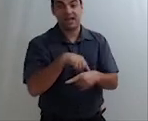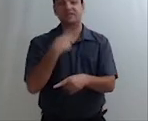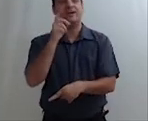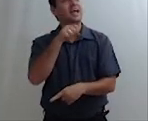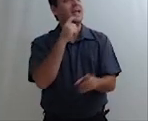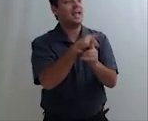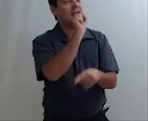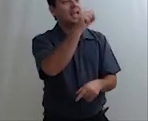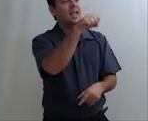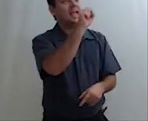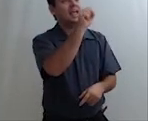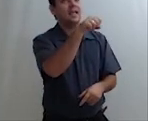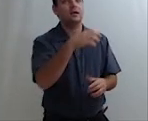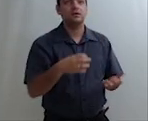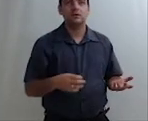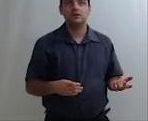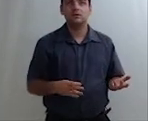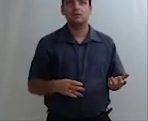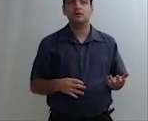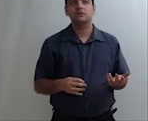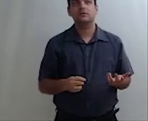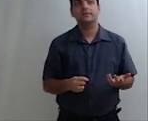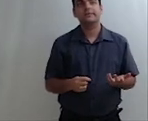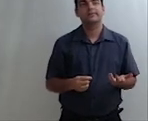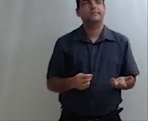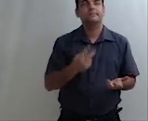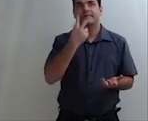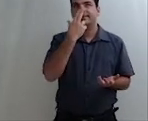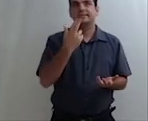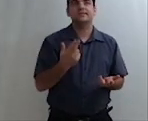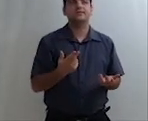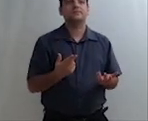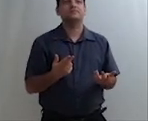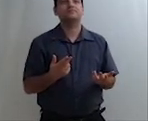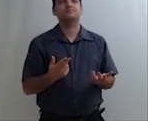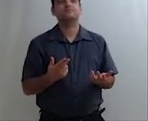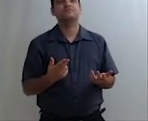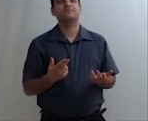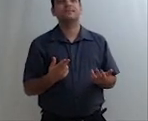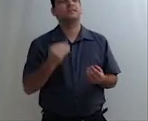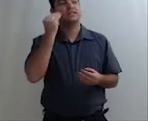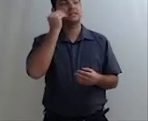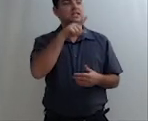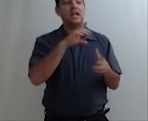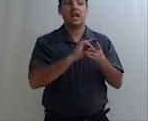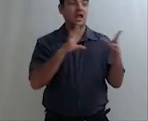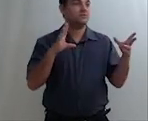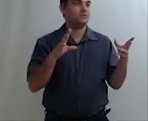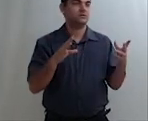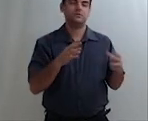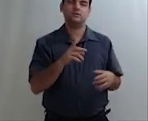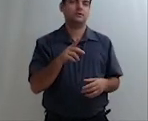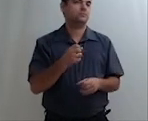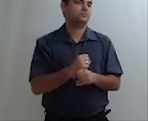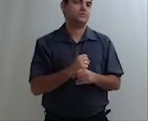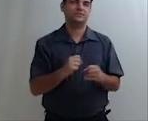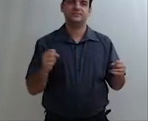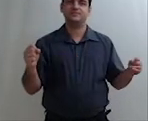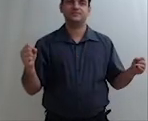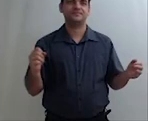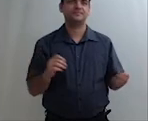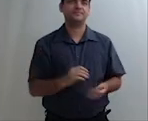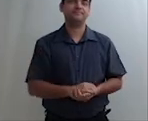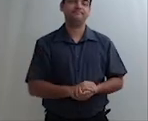conhecimento positivo eh conseguir buscar uma absolvição e o Segredo aqui o